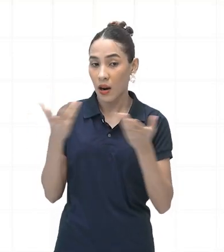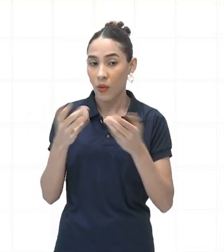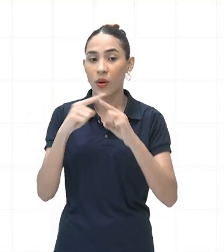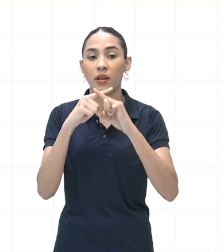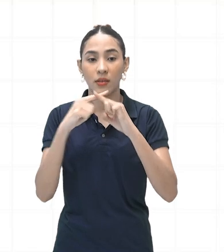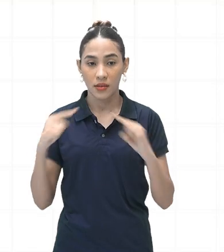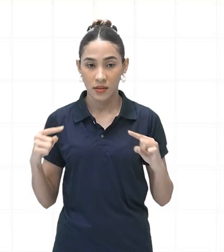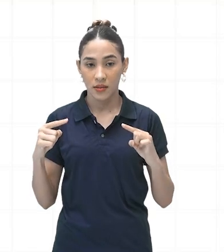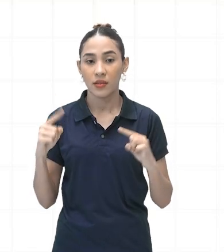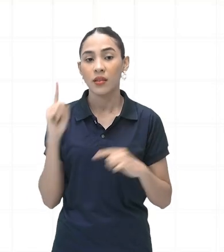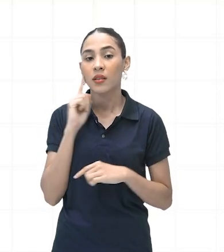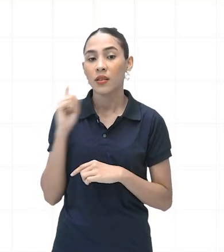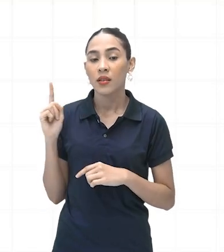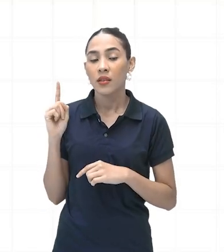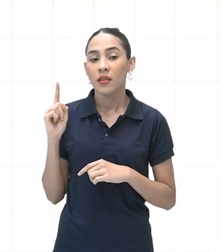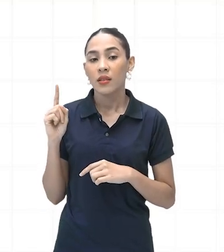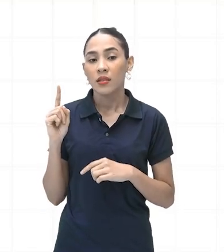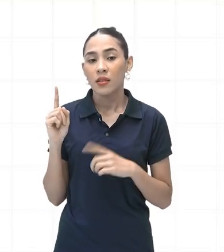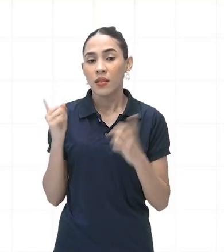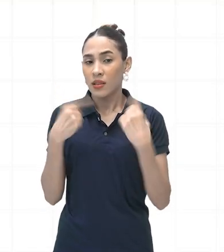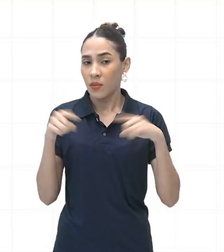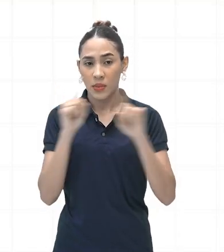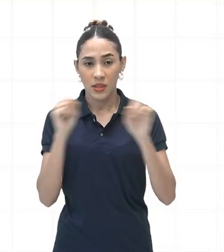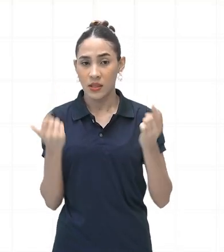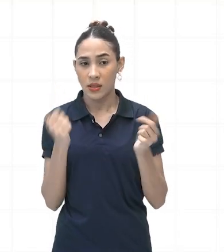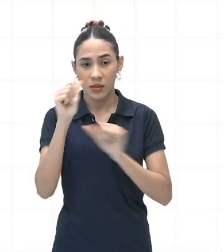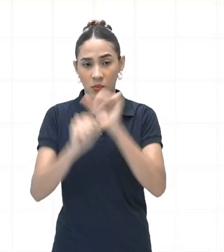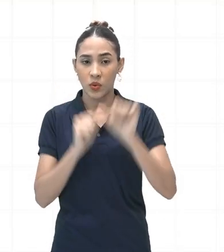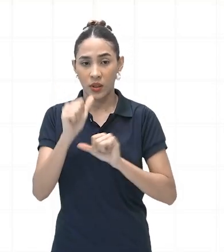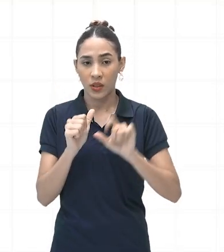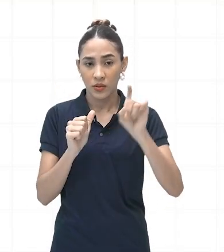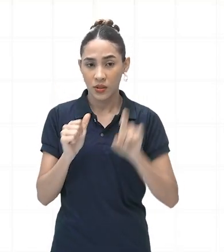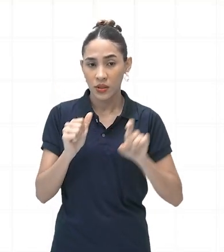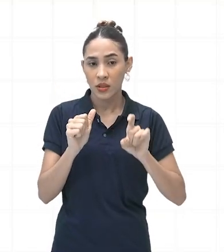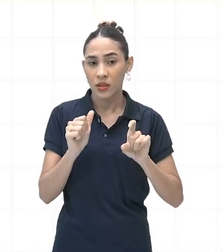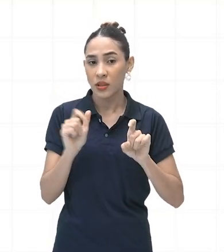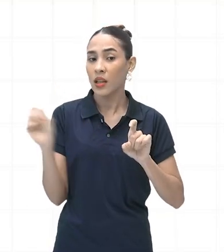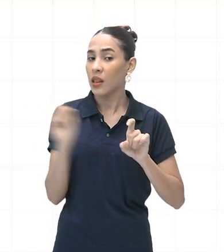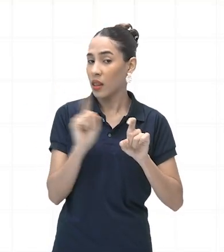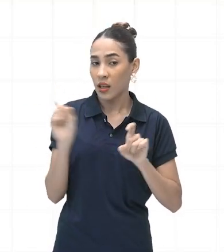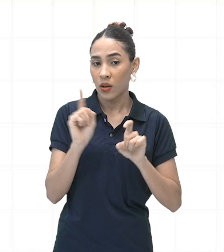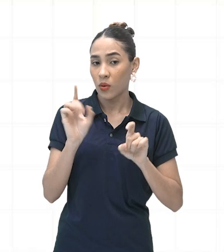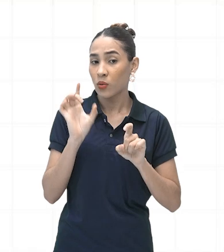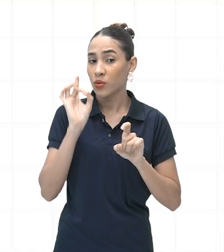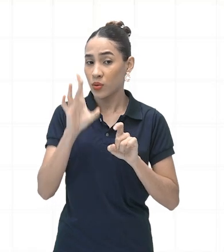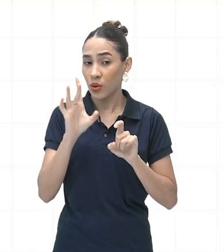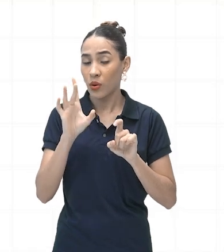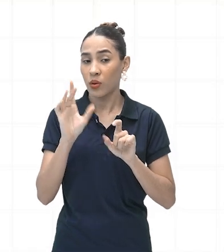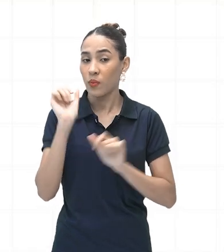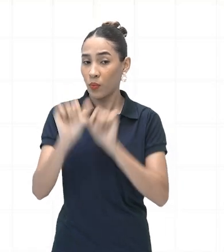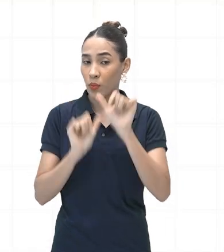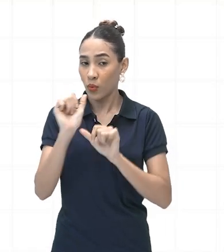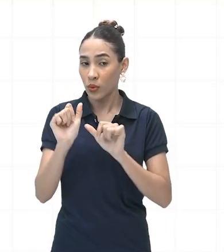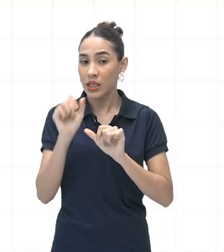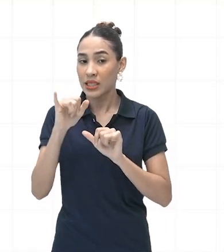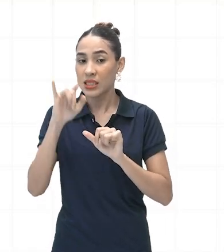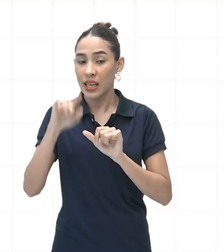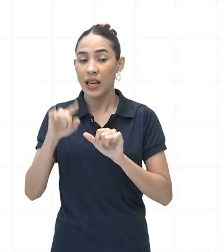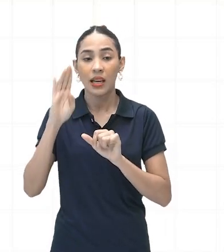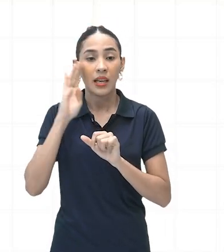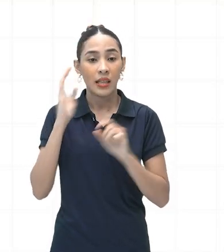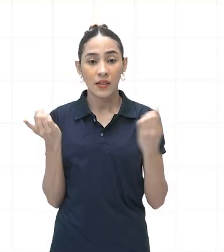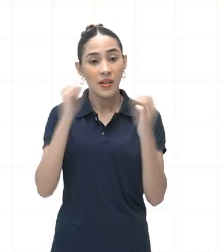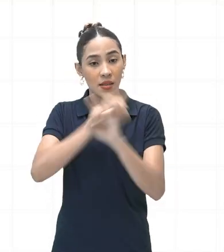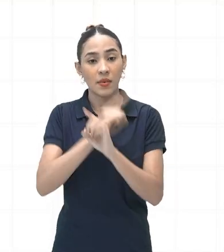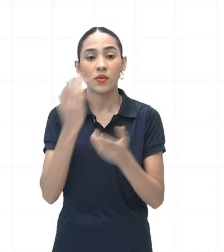produto cruzado. Professor, não precisa inverter o lado que tem x? Não, só inverte quando as grandezas são inversamente